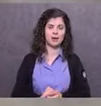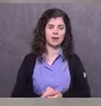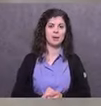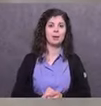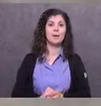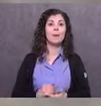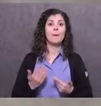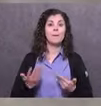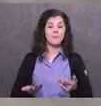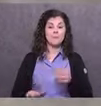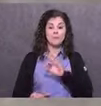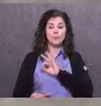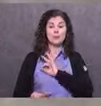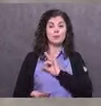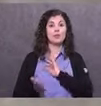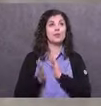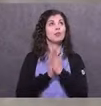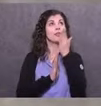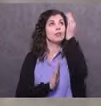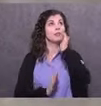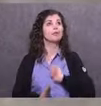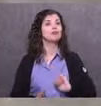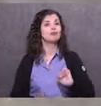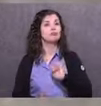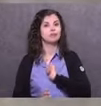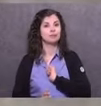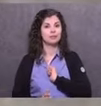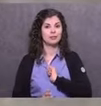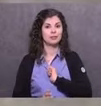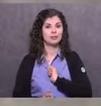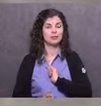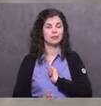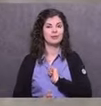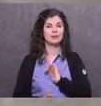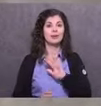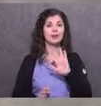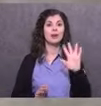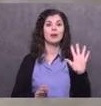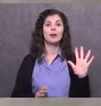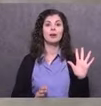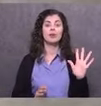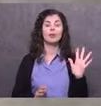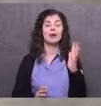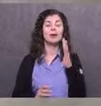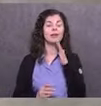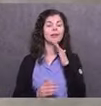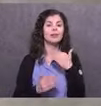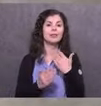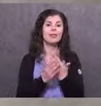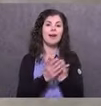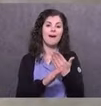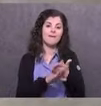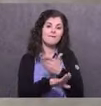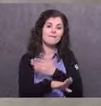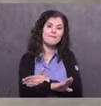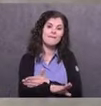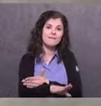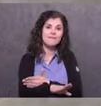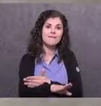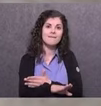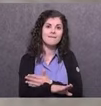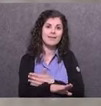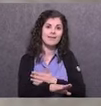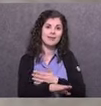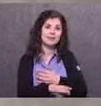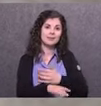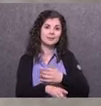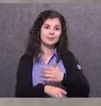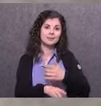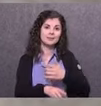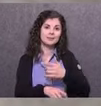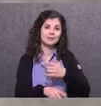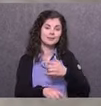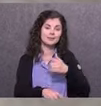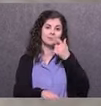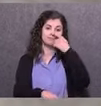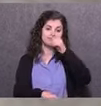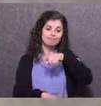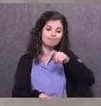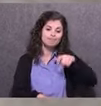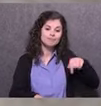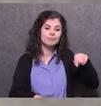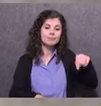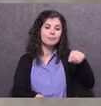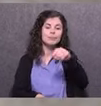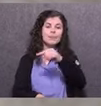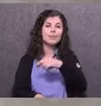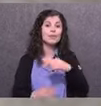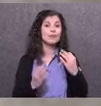Senhor nosso Deus, que vos dignastes contar-nos entre o número daqueles para quem o vosso